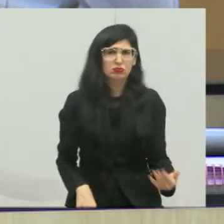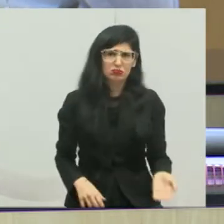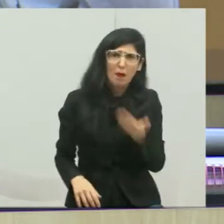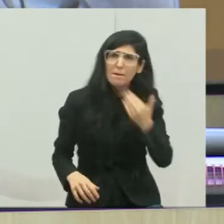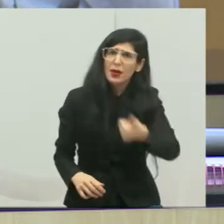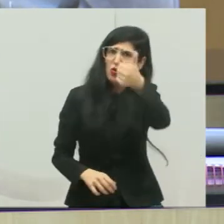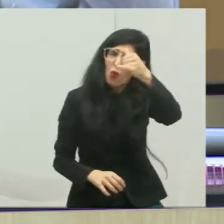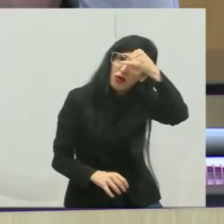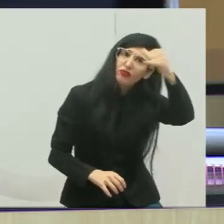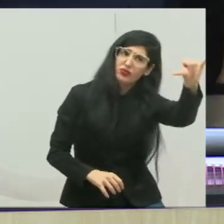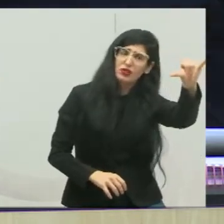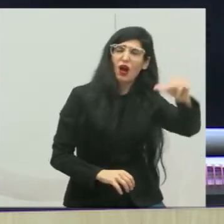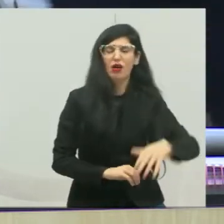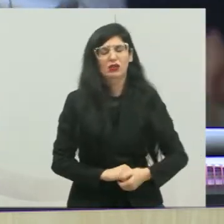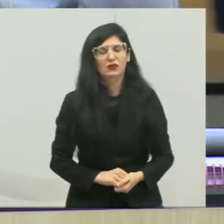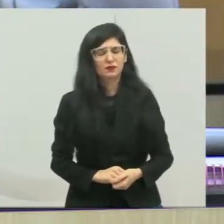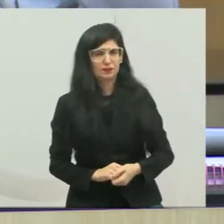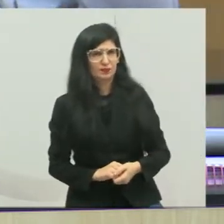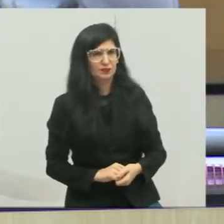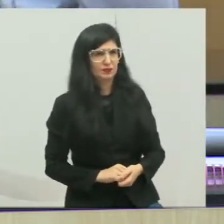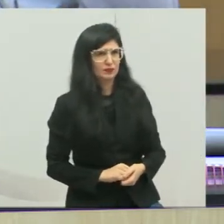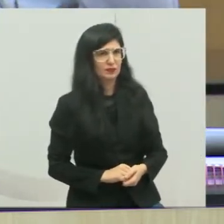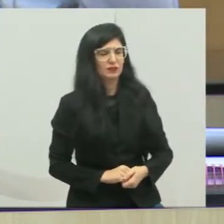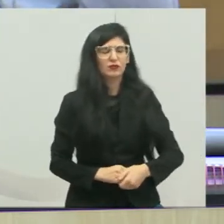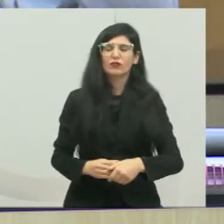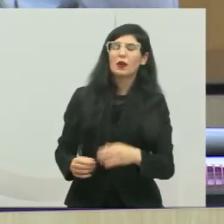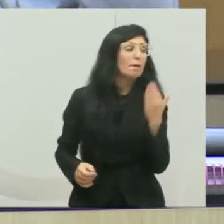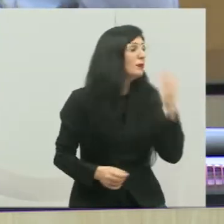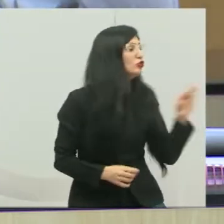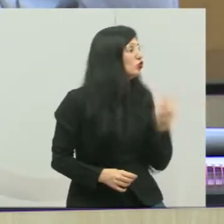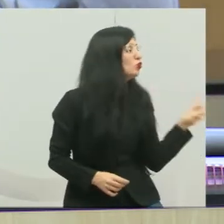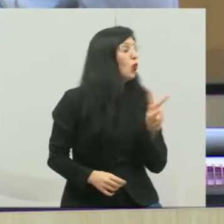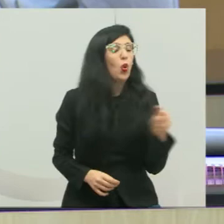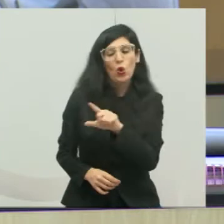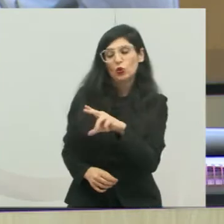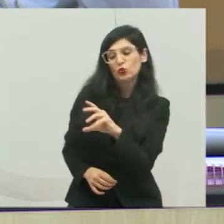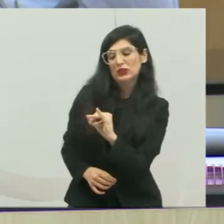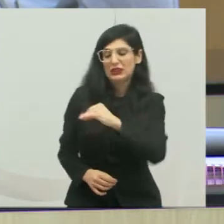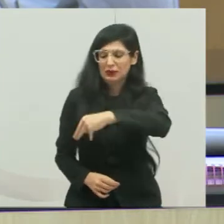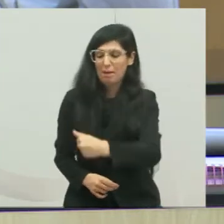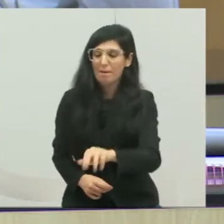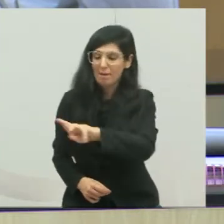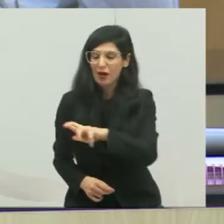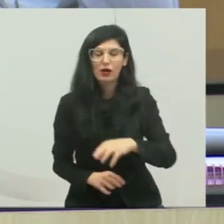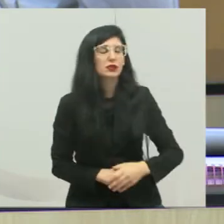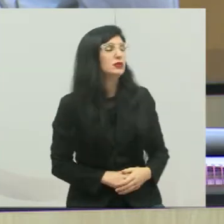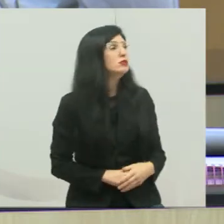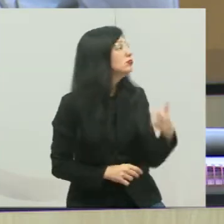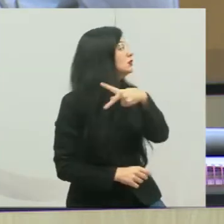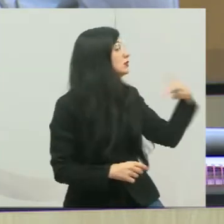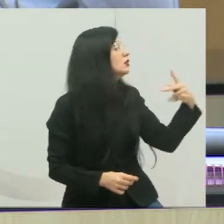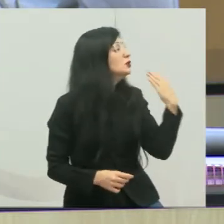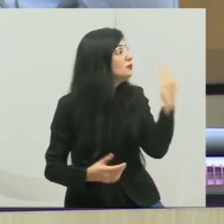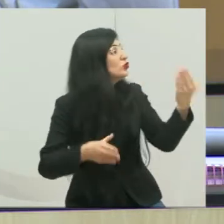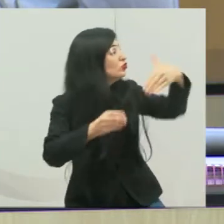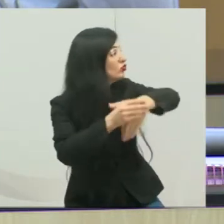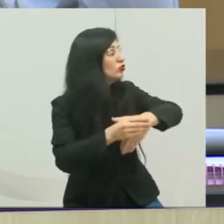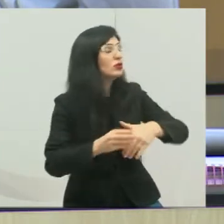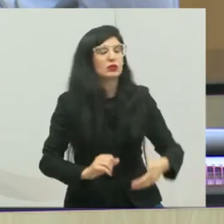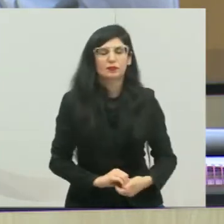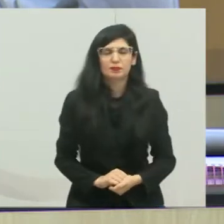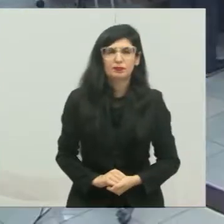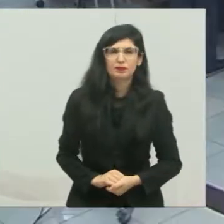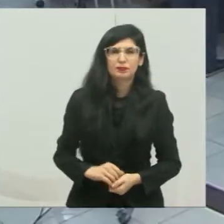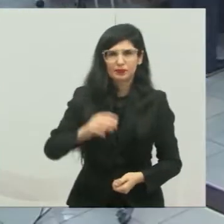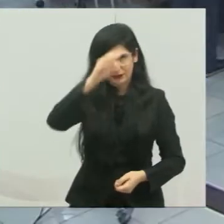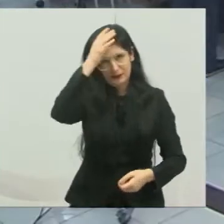agradecimento pela atenção dispensada, subscrevemos. Vereadora Lucimar Ponciano, senhor presidente, foi solicitado votação. Então, mais